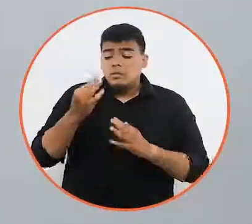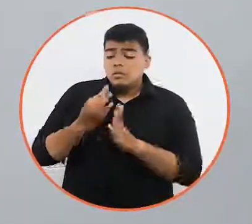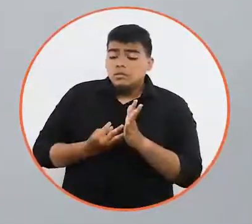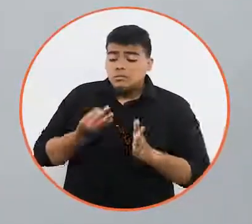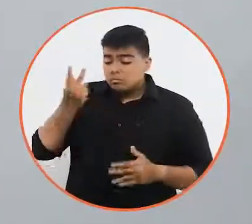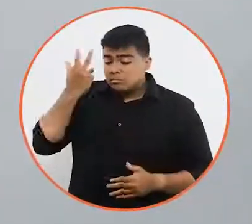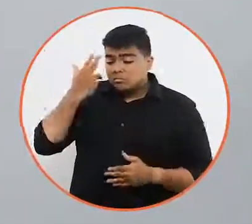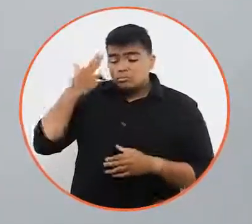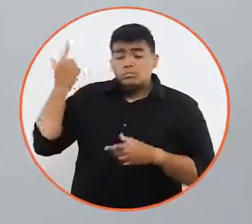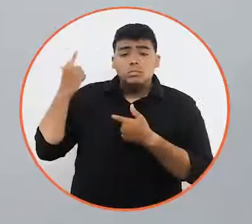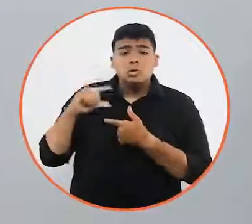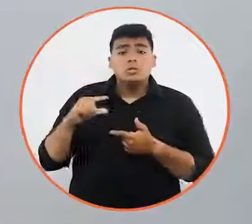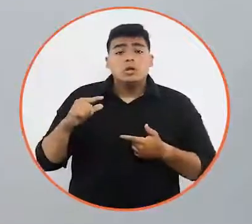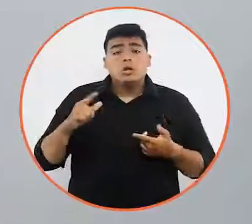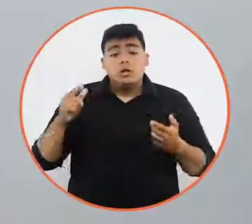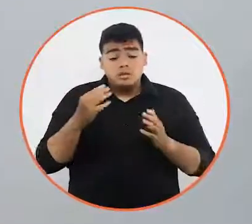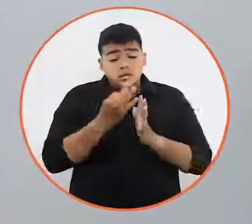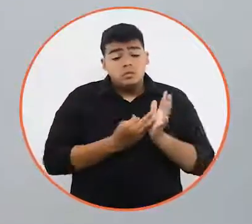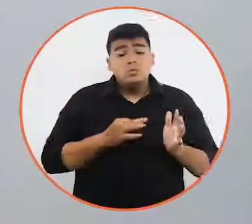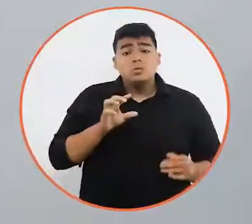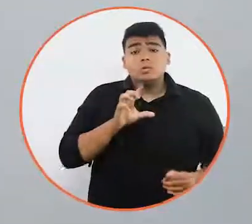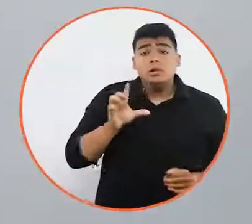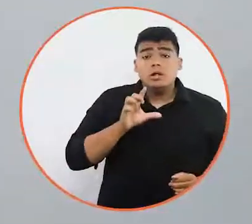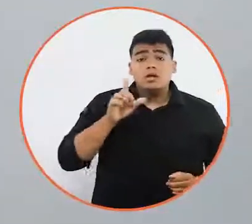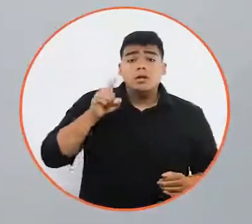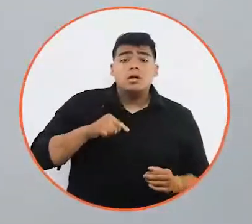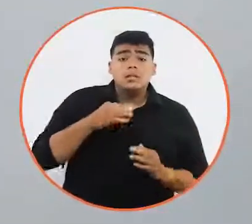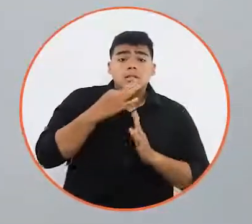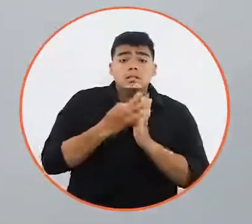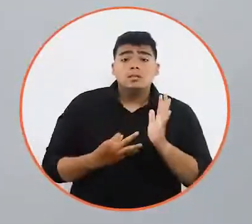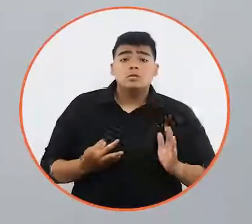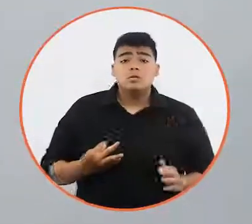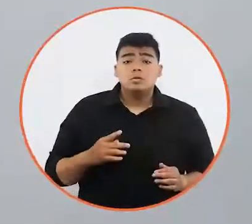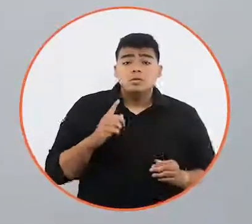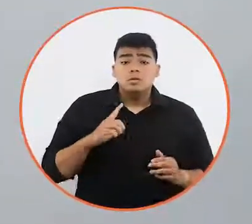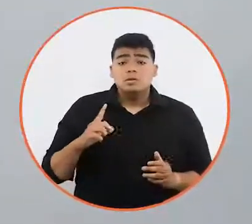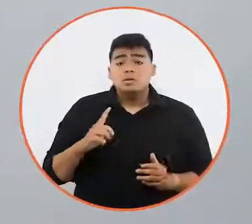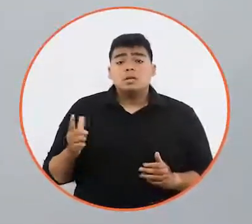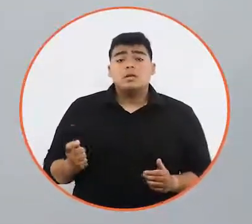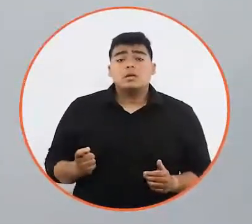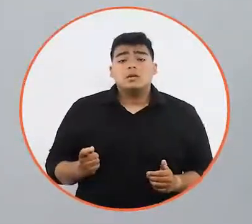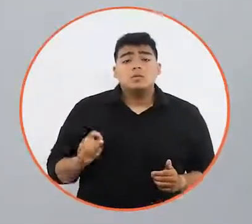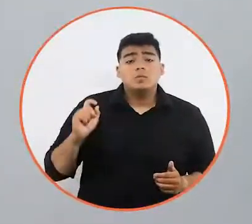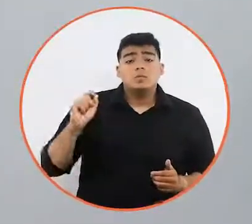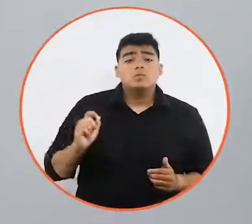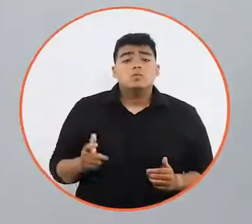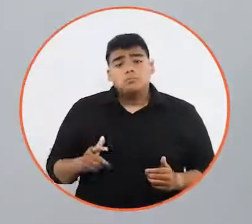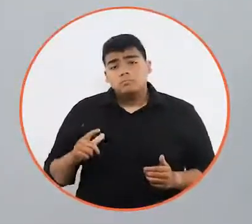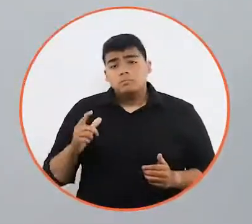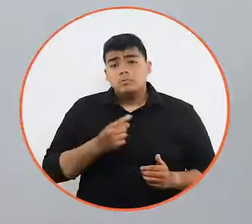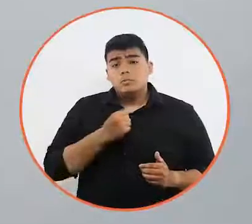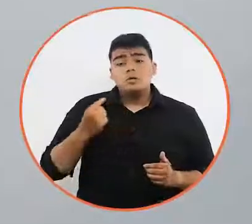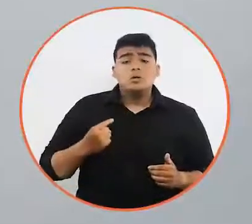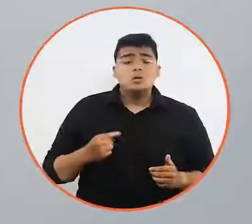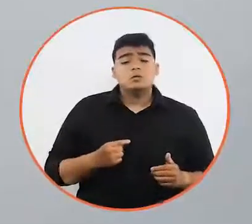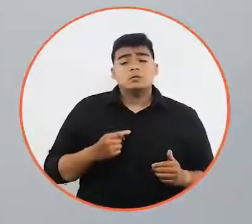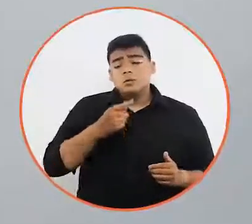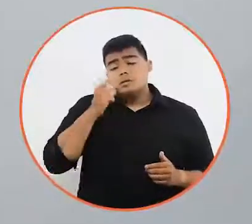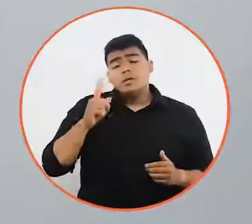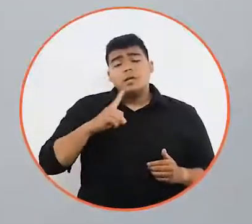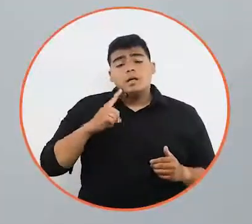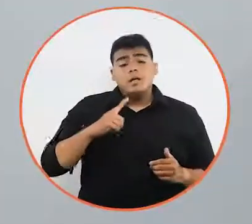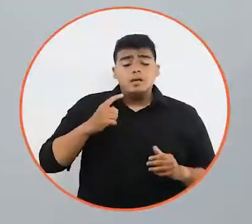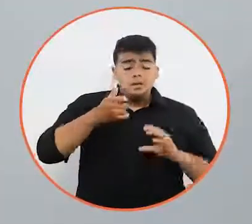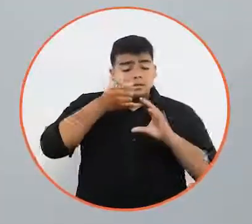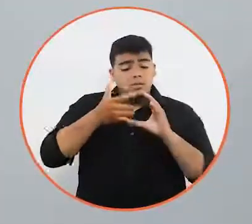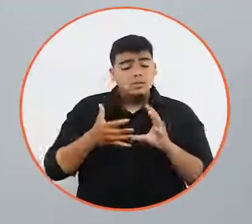texto comum? É que o texto literário ele é um texto que, como nós vamos ver, ele apresenta o que nós podemos chamar de elemento artístico